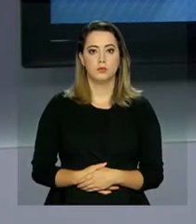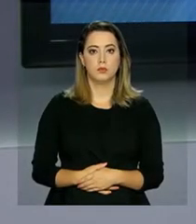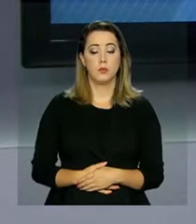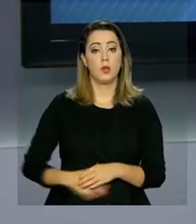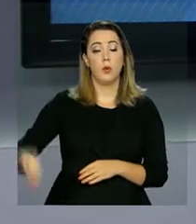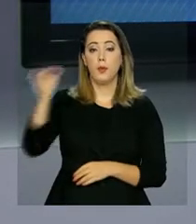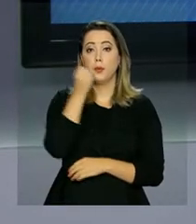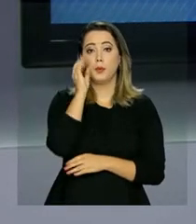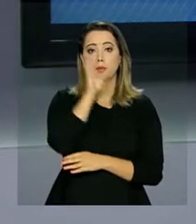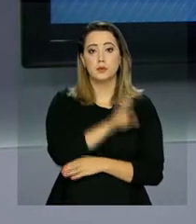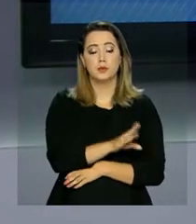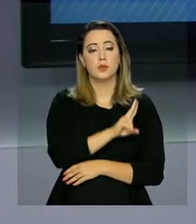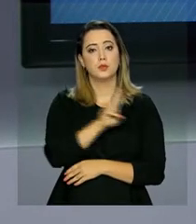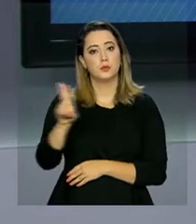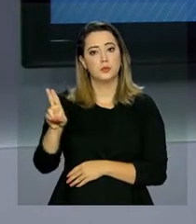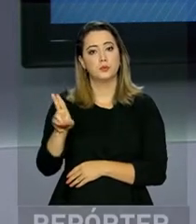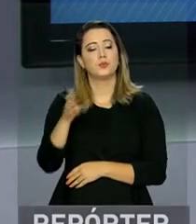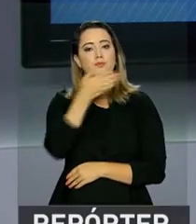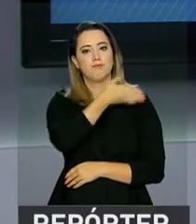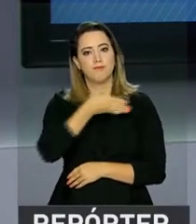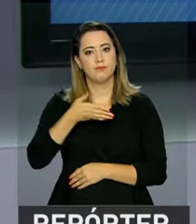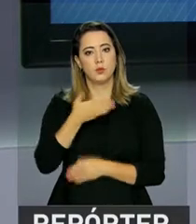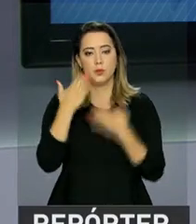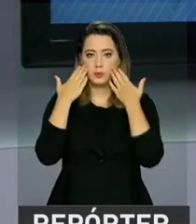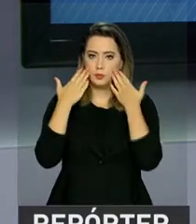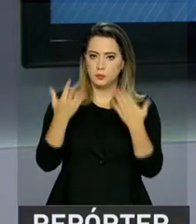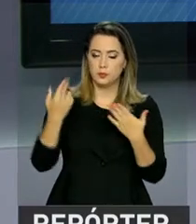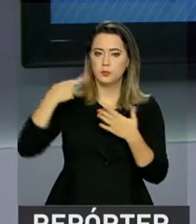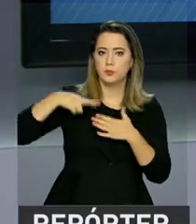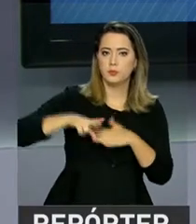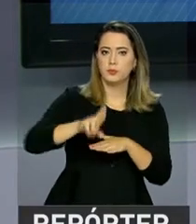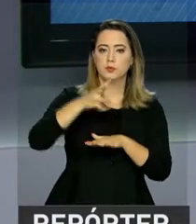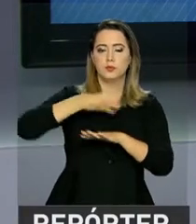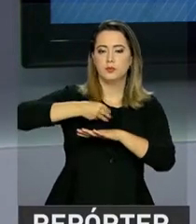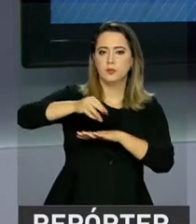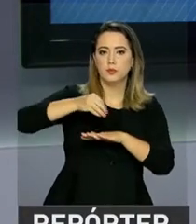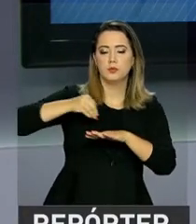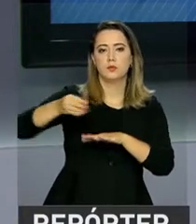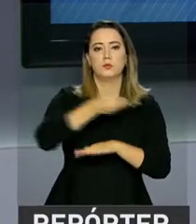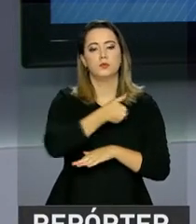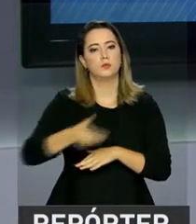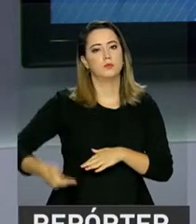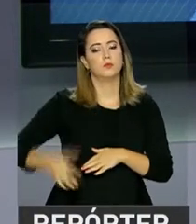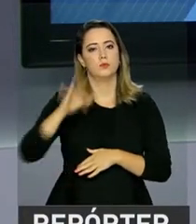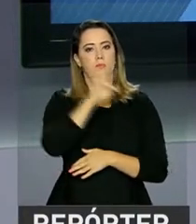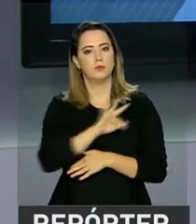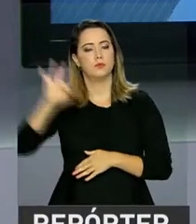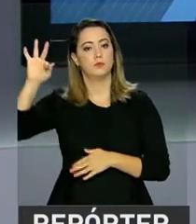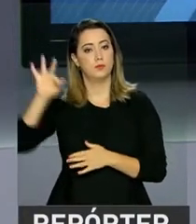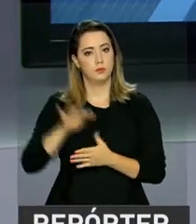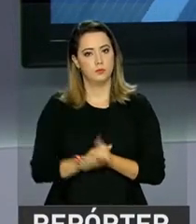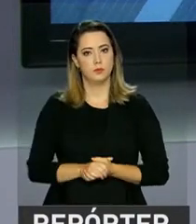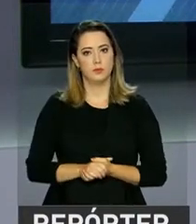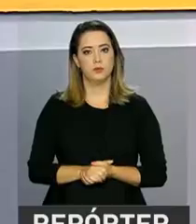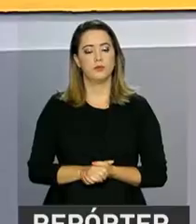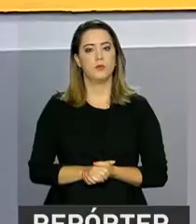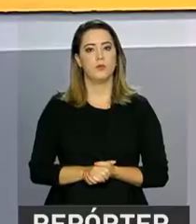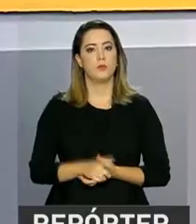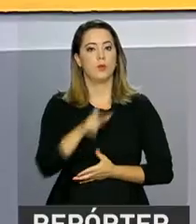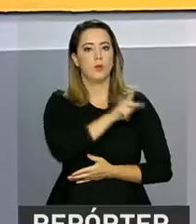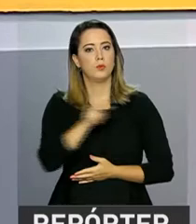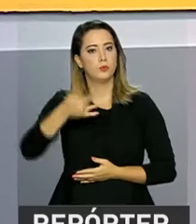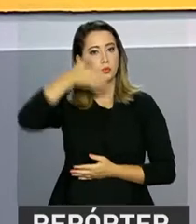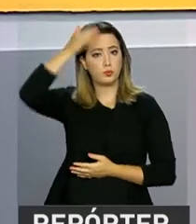Olá, boa tarde. Eu sou Roberto Camargo e começa agora mais uma edição do Repórter NBR com as notícias do governo federal.